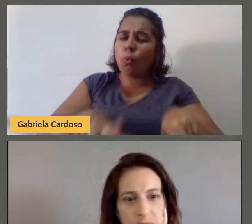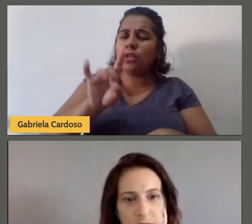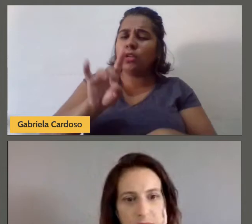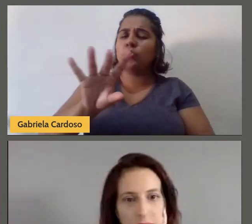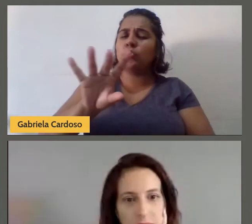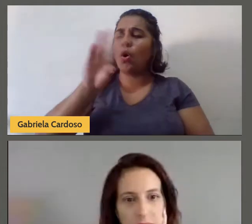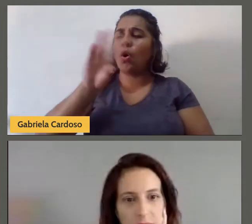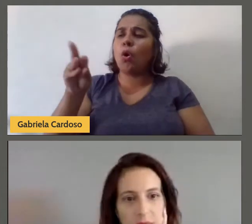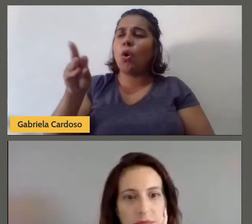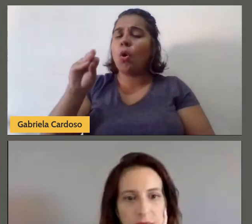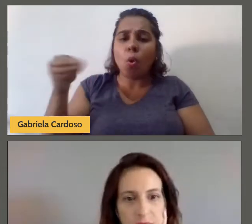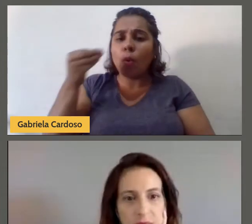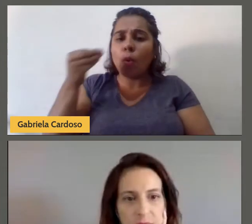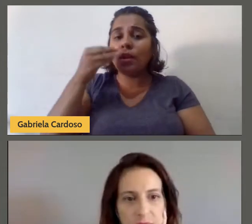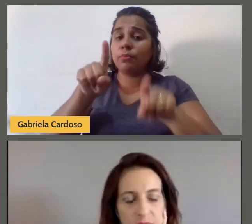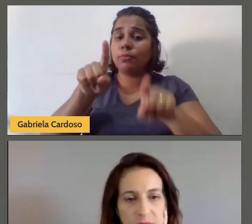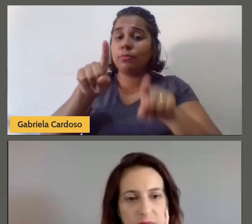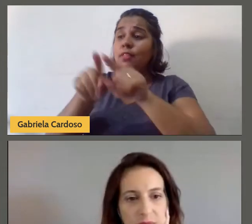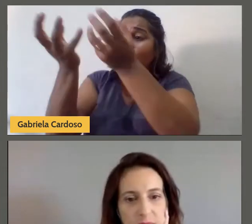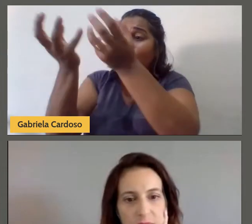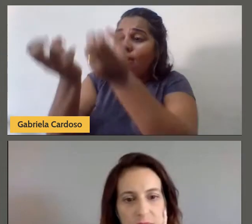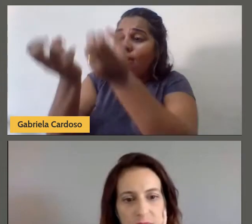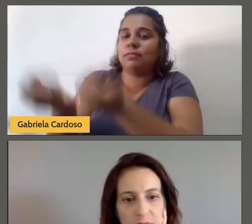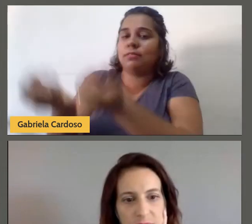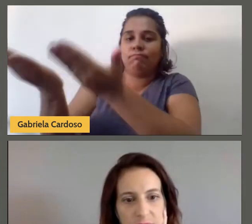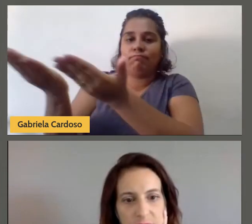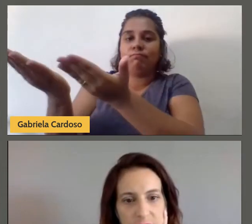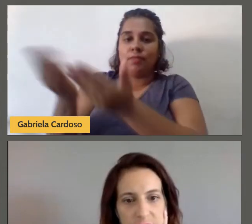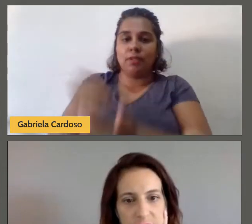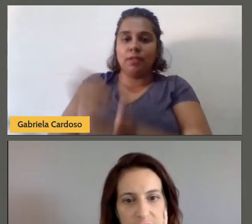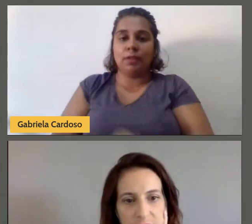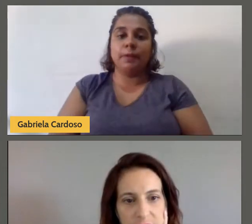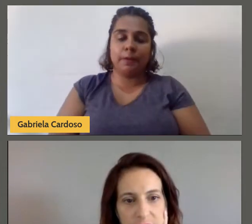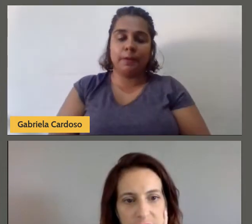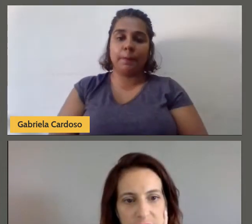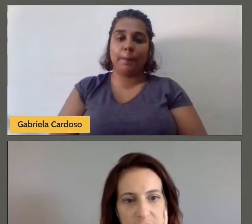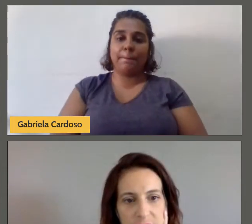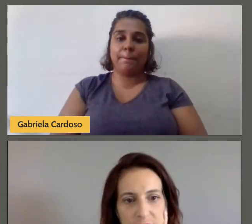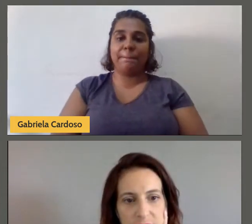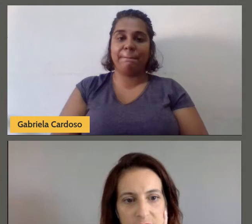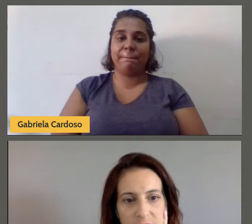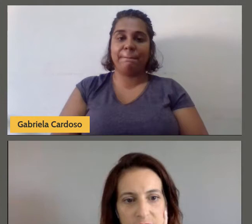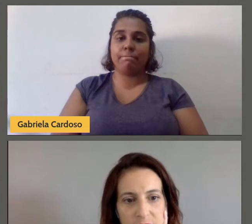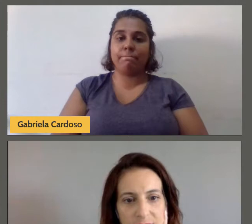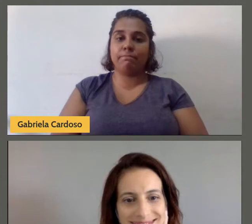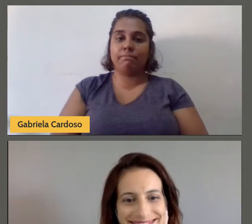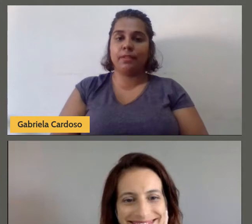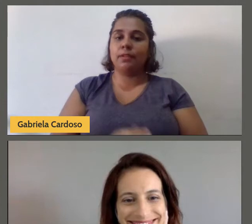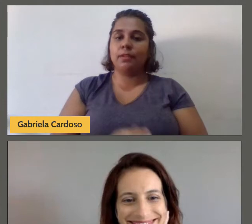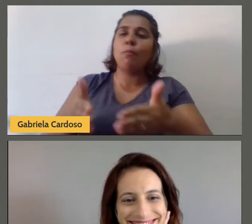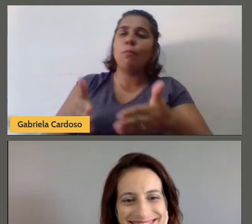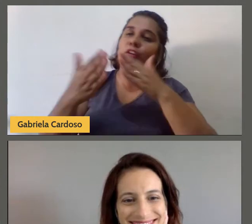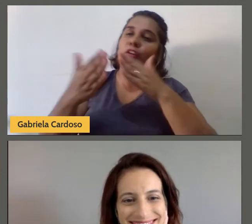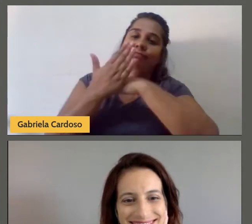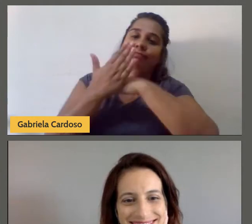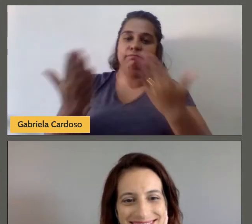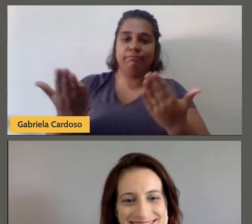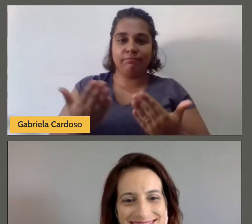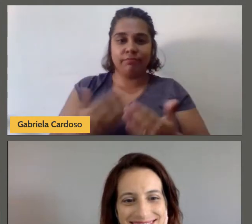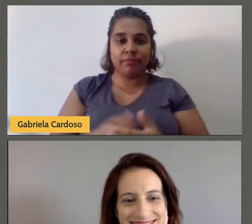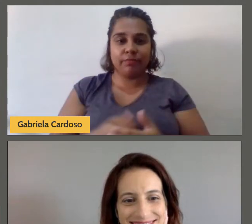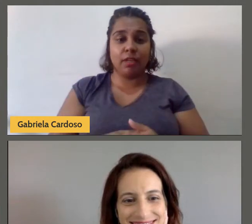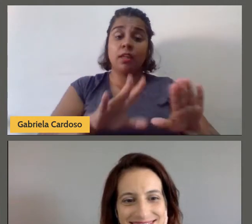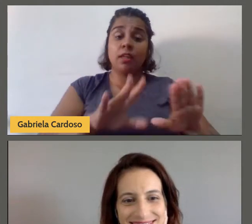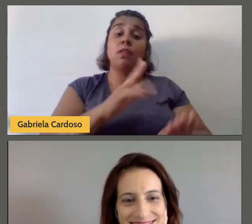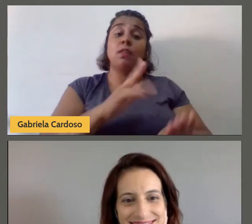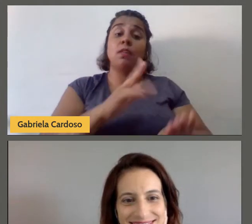trabalho um pouco mais fundo do que a oportunidade. Sei lá, Camila, help. Não, legal, acho que é uma ótima